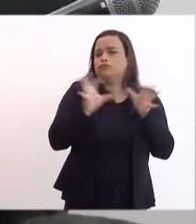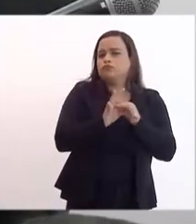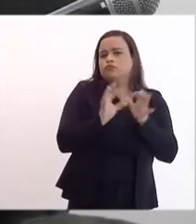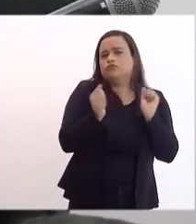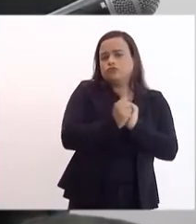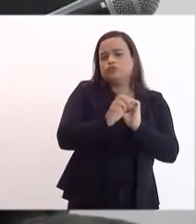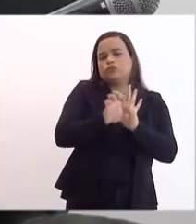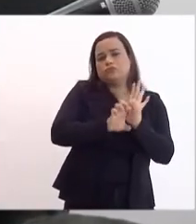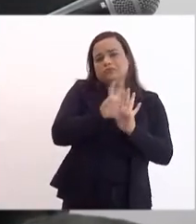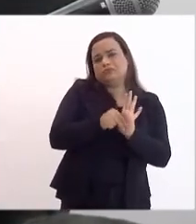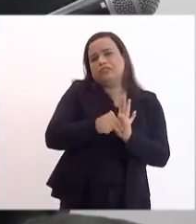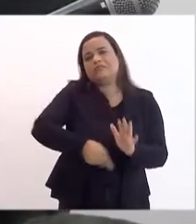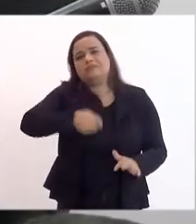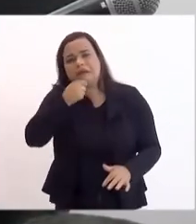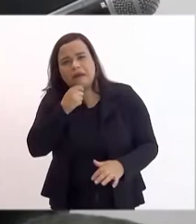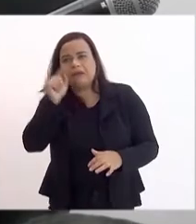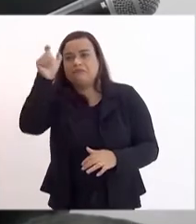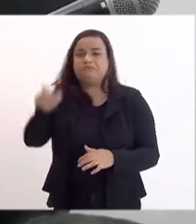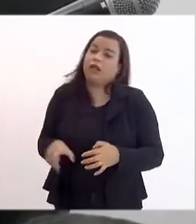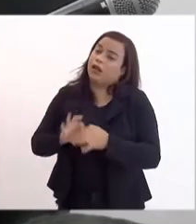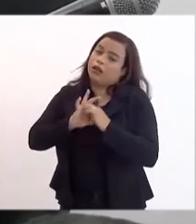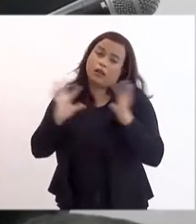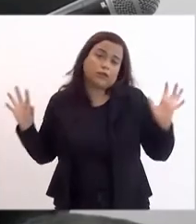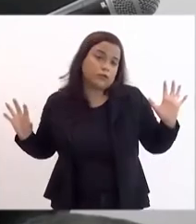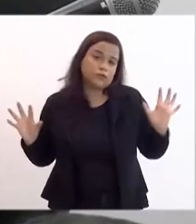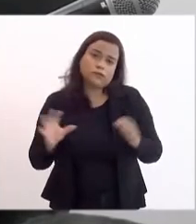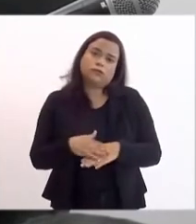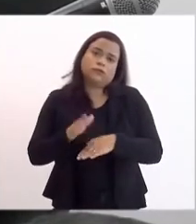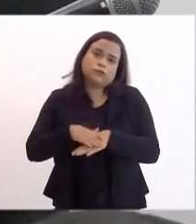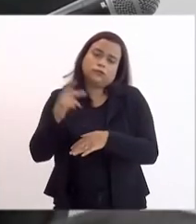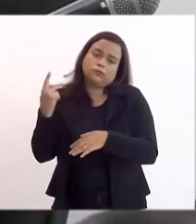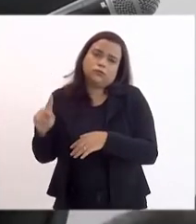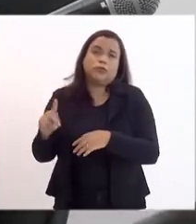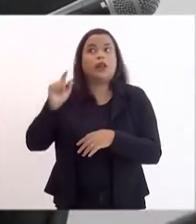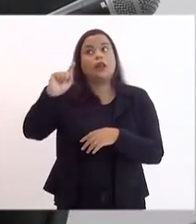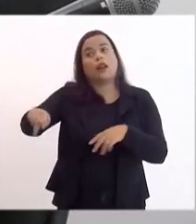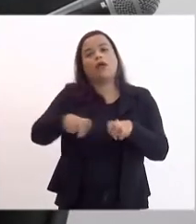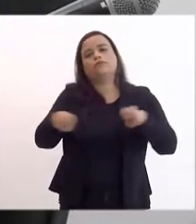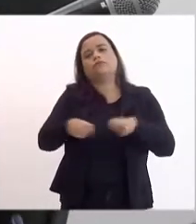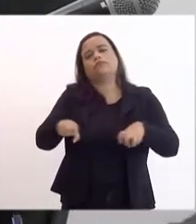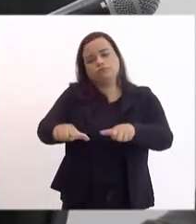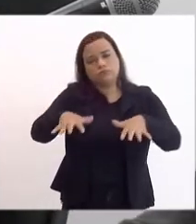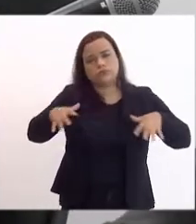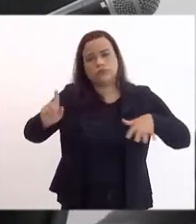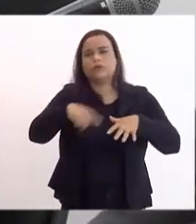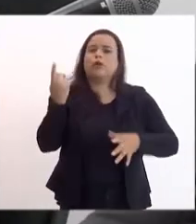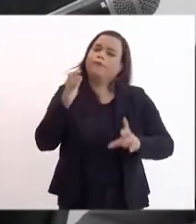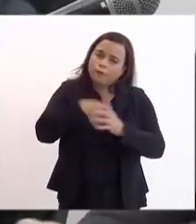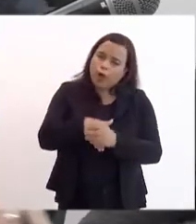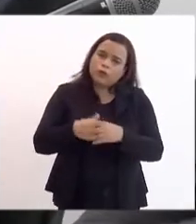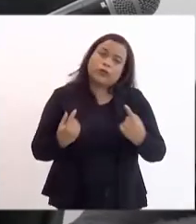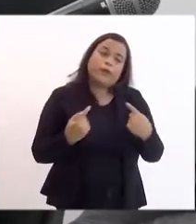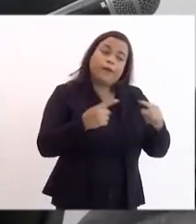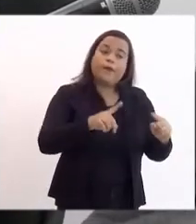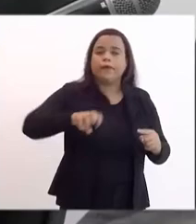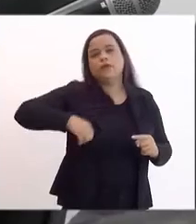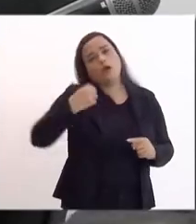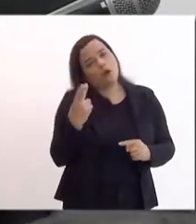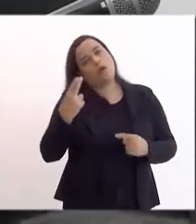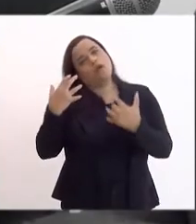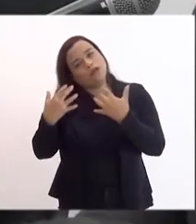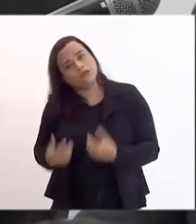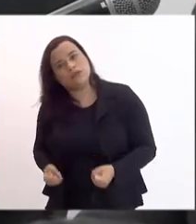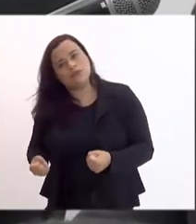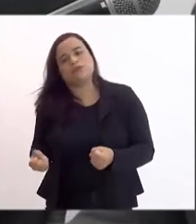é livre, como disse o deputado Luiz Paulo no início. E aí, no plenário, votaremos contra ou a favor das emendas, sem nenhum problema.